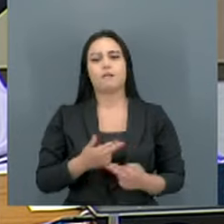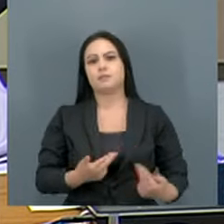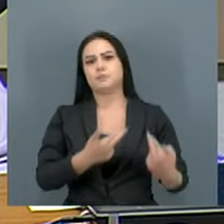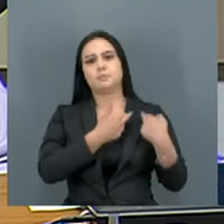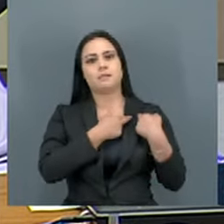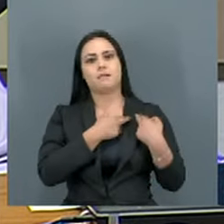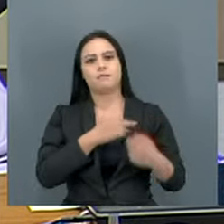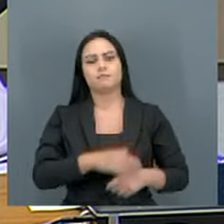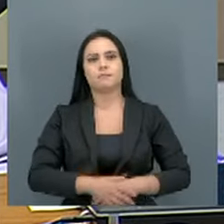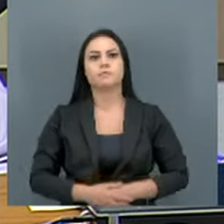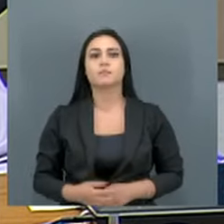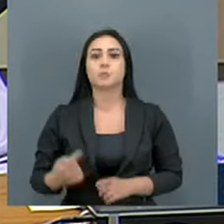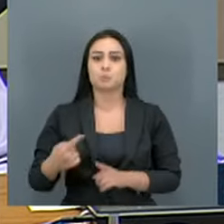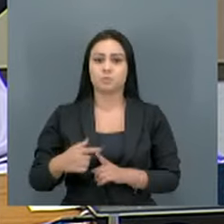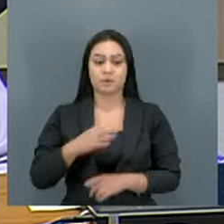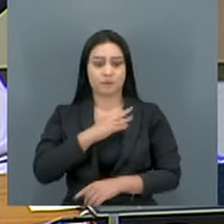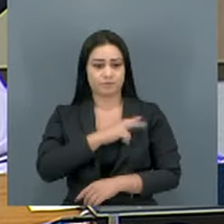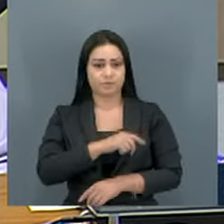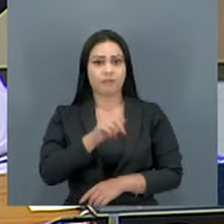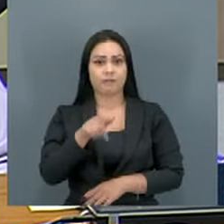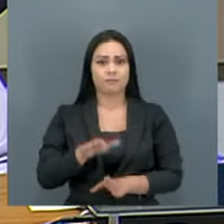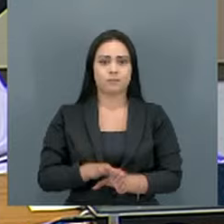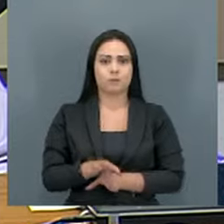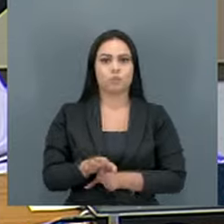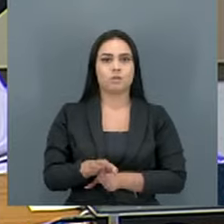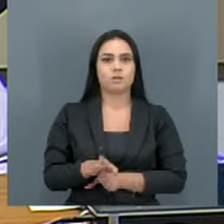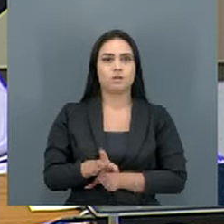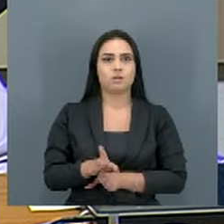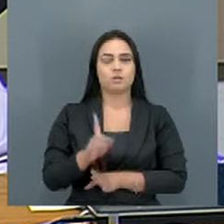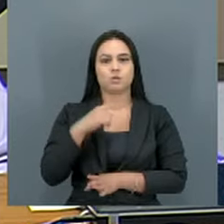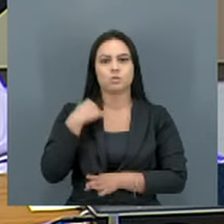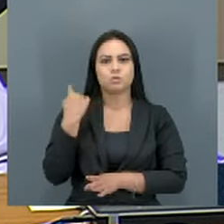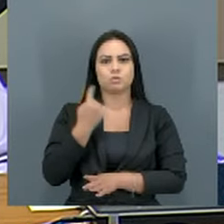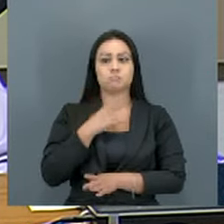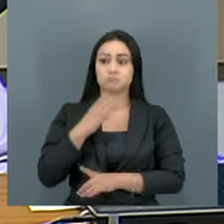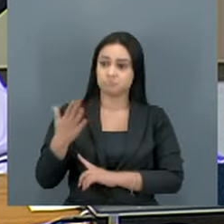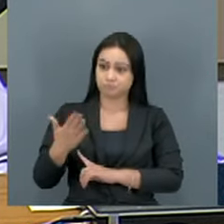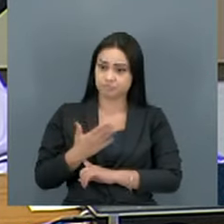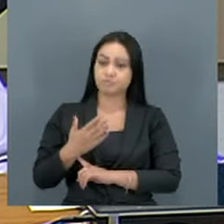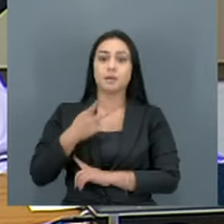responsabilizar. Porque a FUNAI é tutor, é nosso pai.